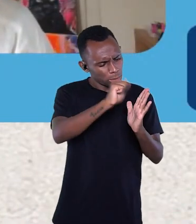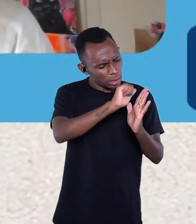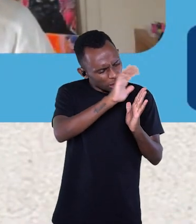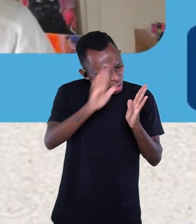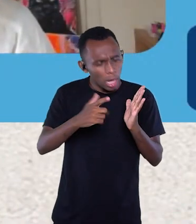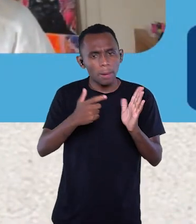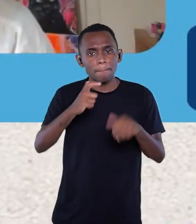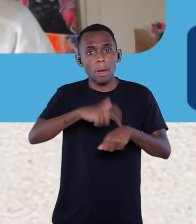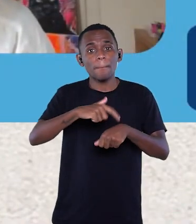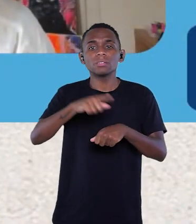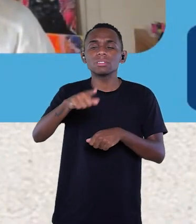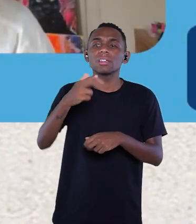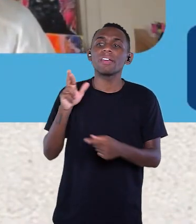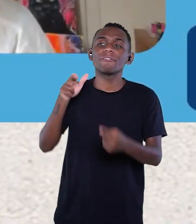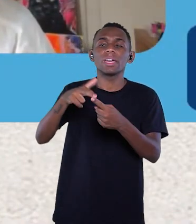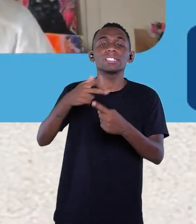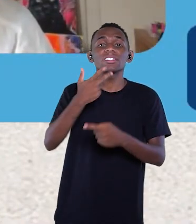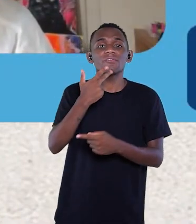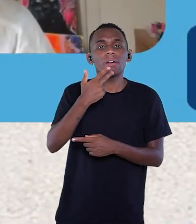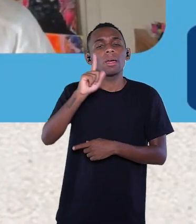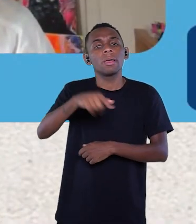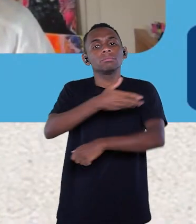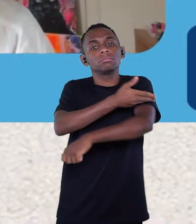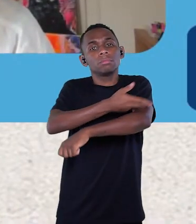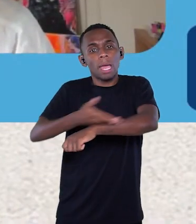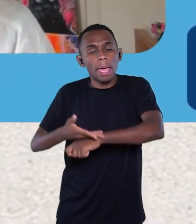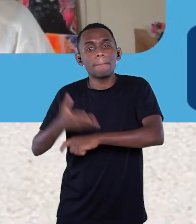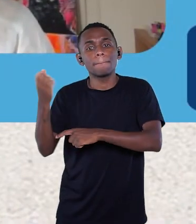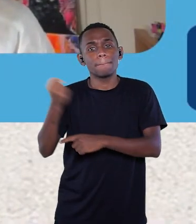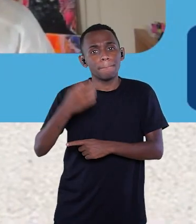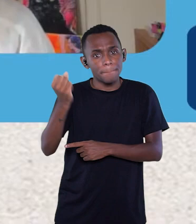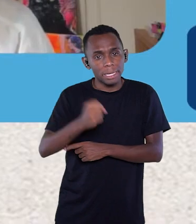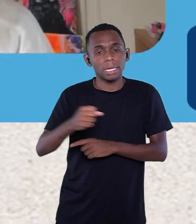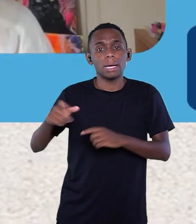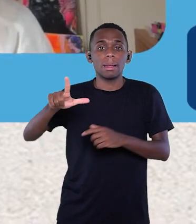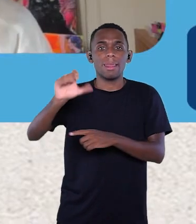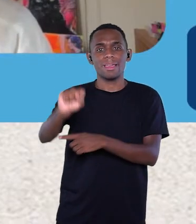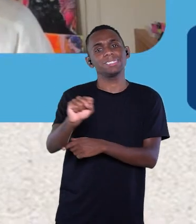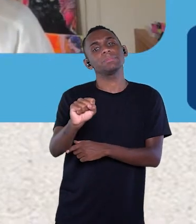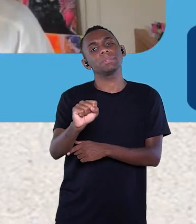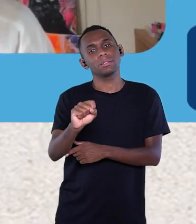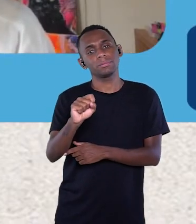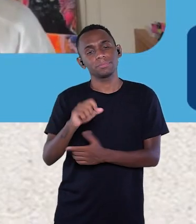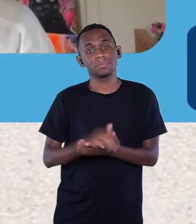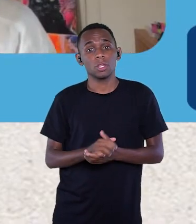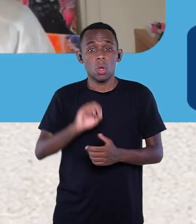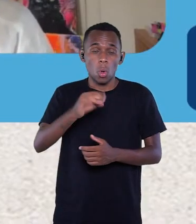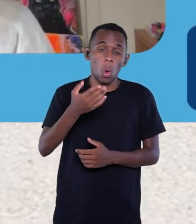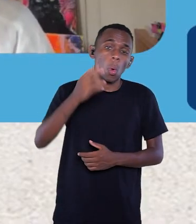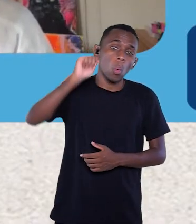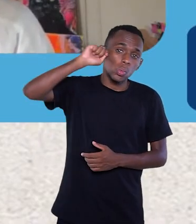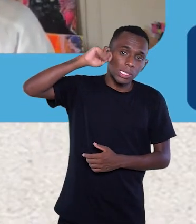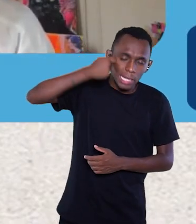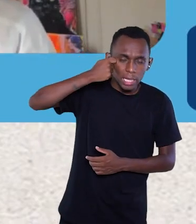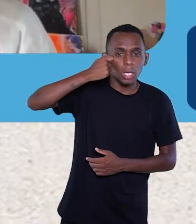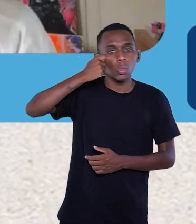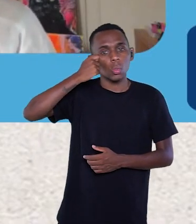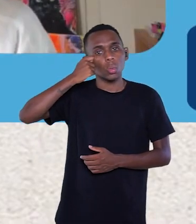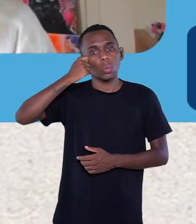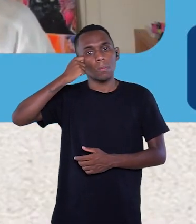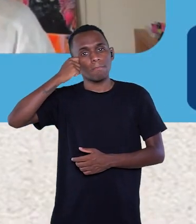uma referência a alguém, você diz branca, lésbica, né? Ou homem